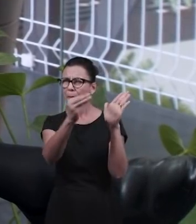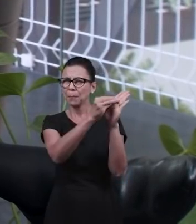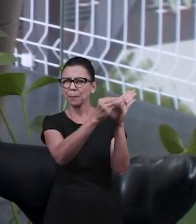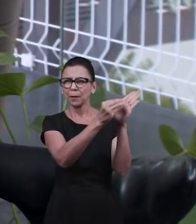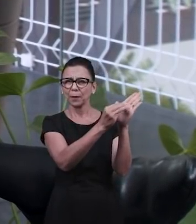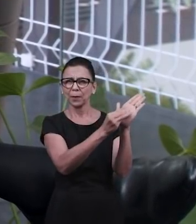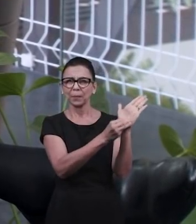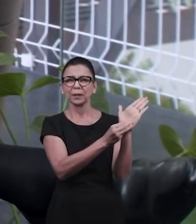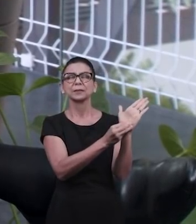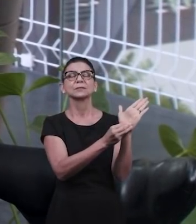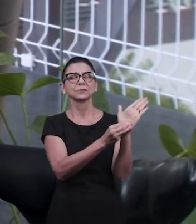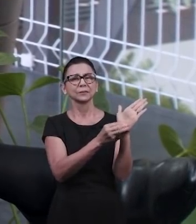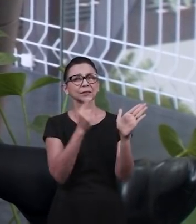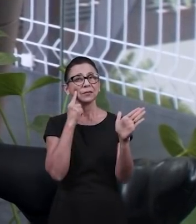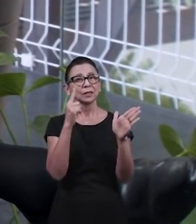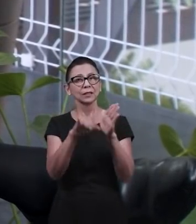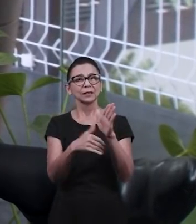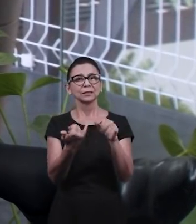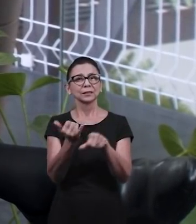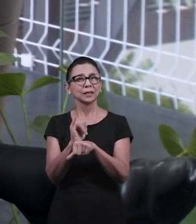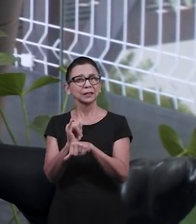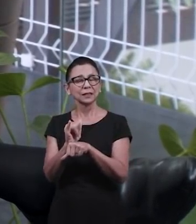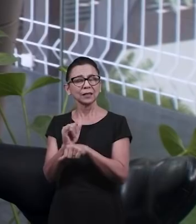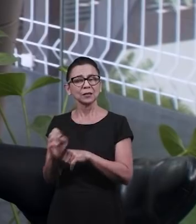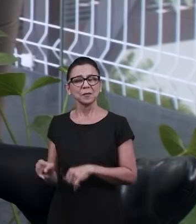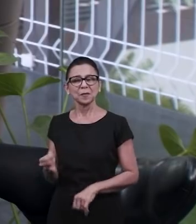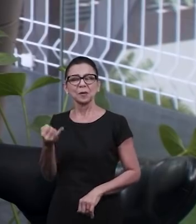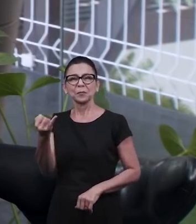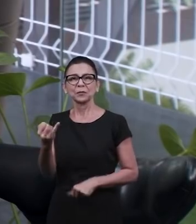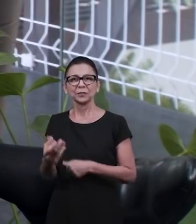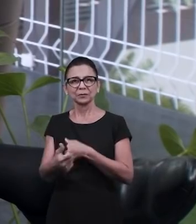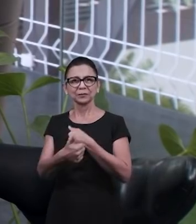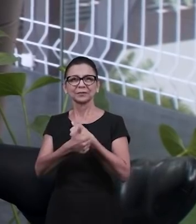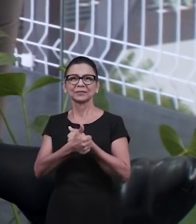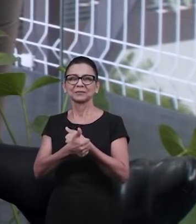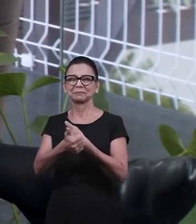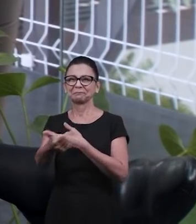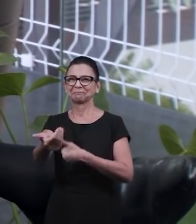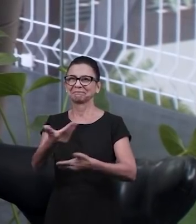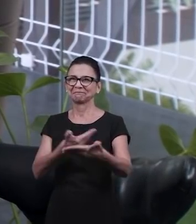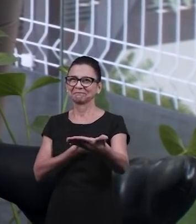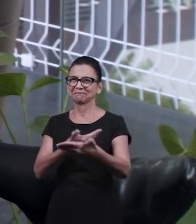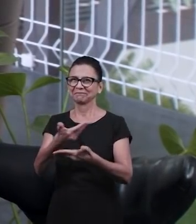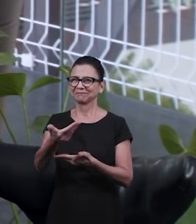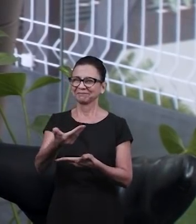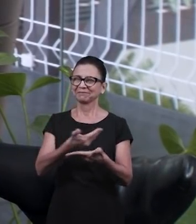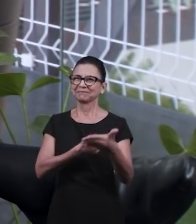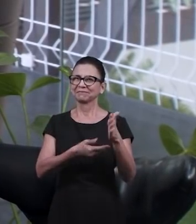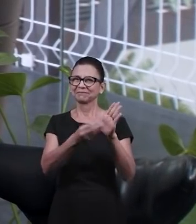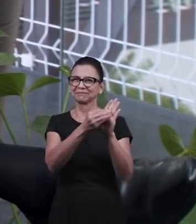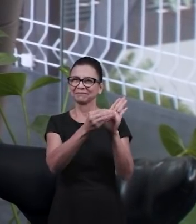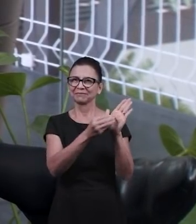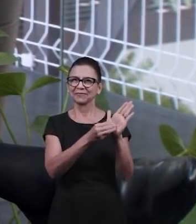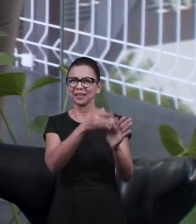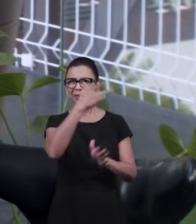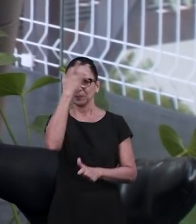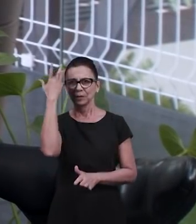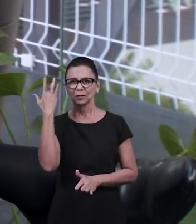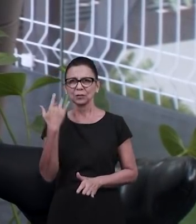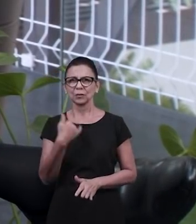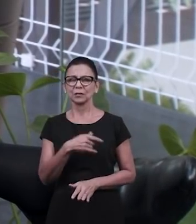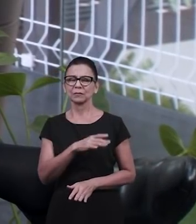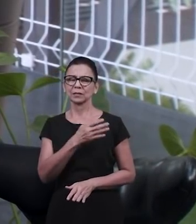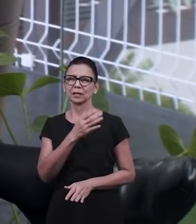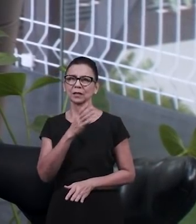estão postados lá no canal. Aproveite para curtir e compartilhar esses conteúdos com pessoas que você conhece.